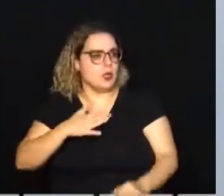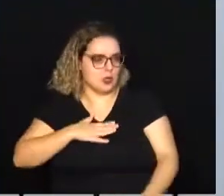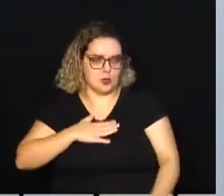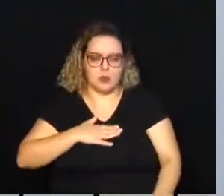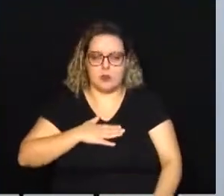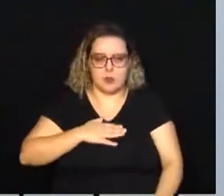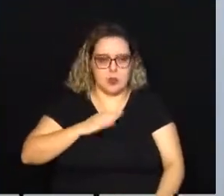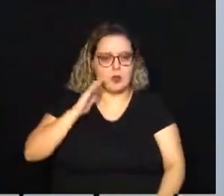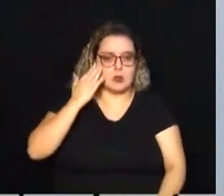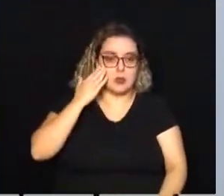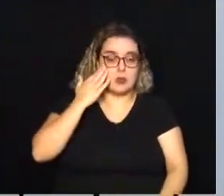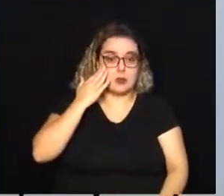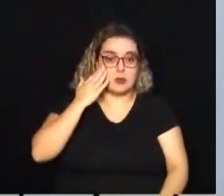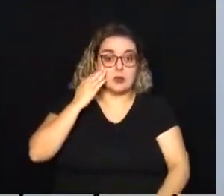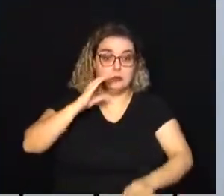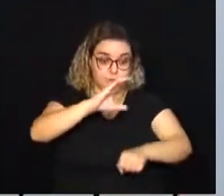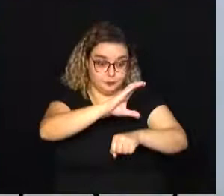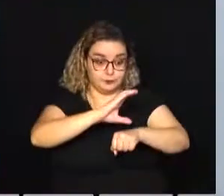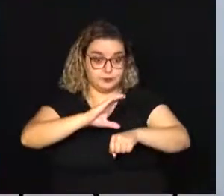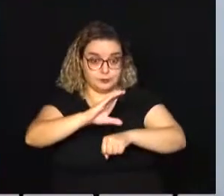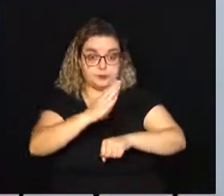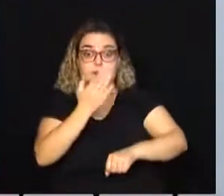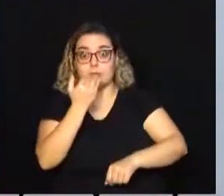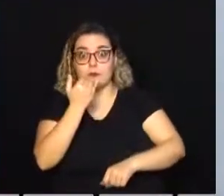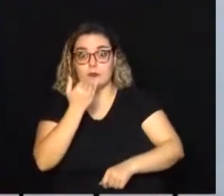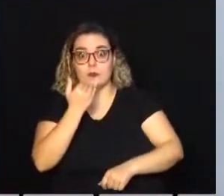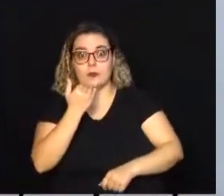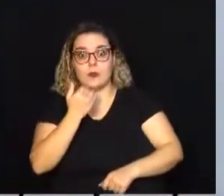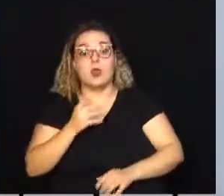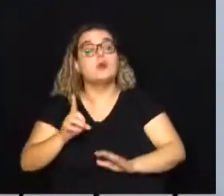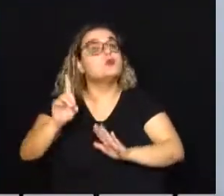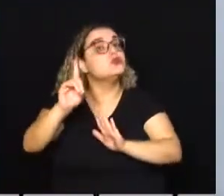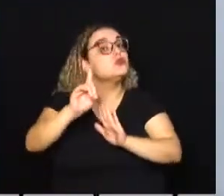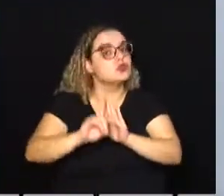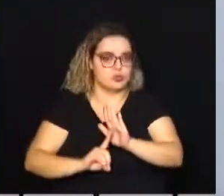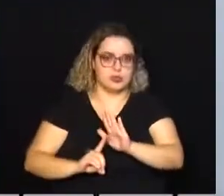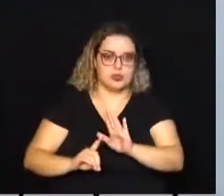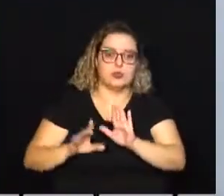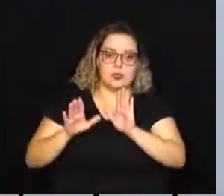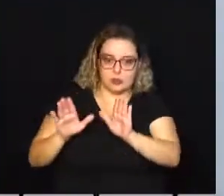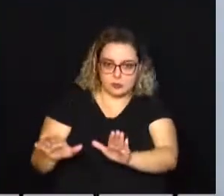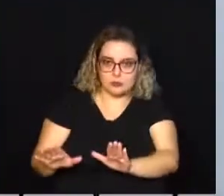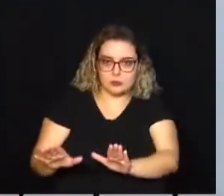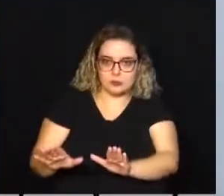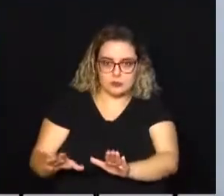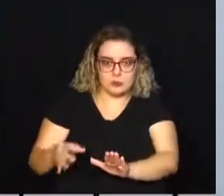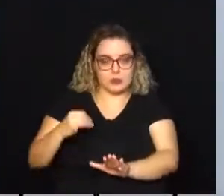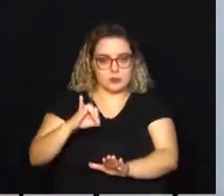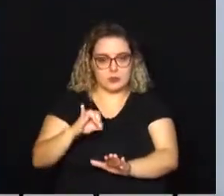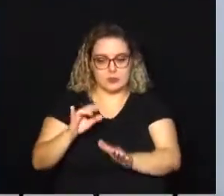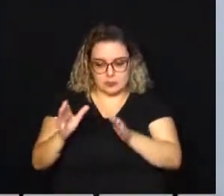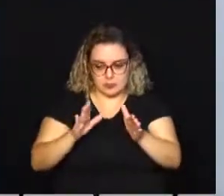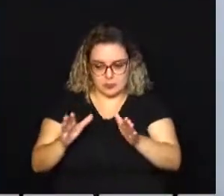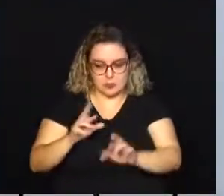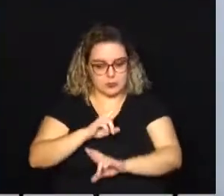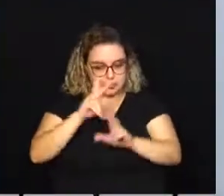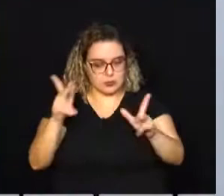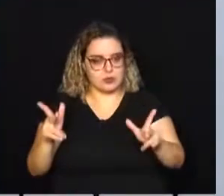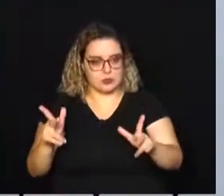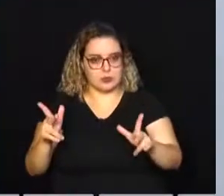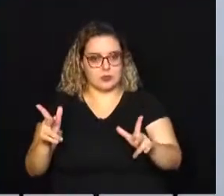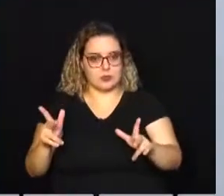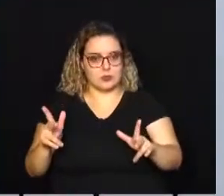vista constitucional que a alimentação escolar é um direito, ponto. Se nós estamos numa situação excepcional,